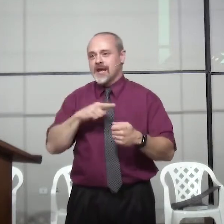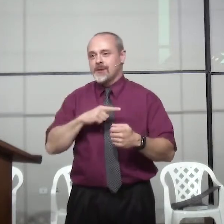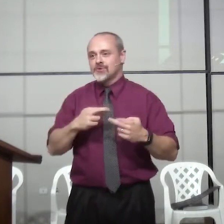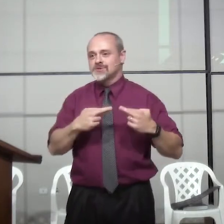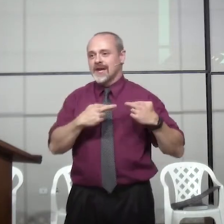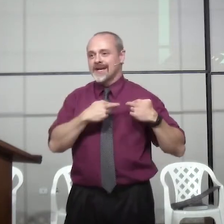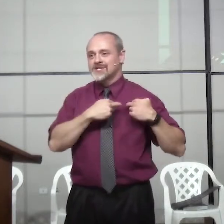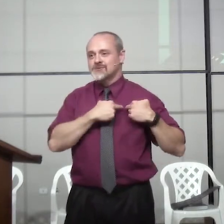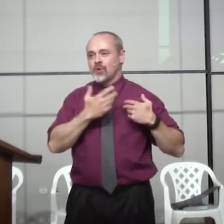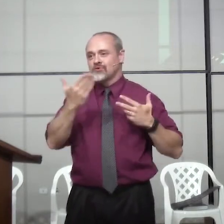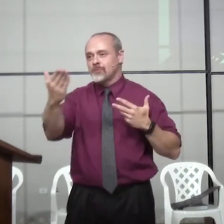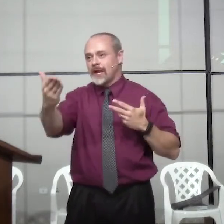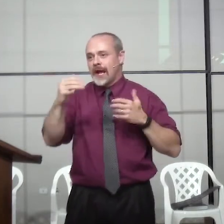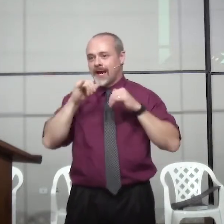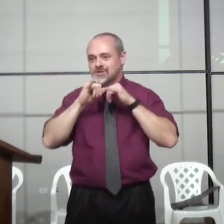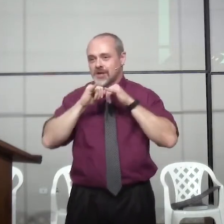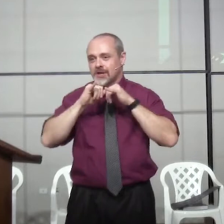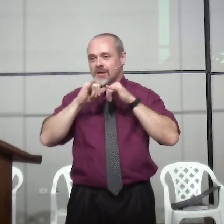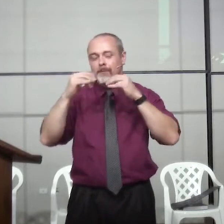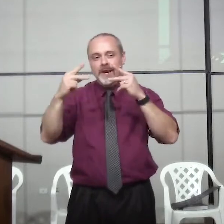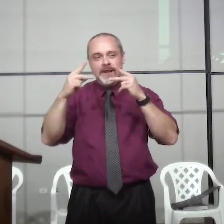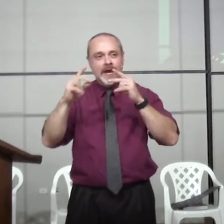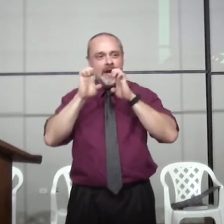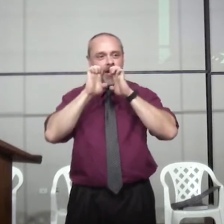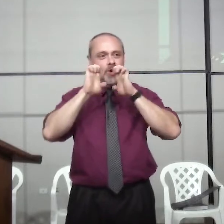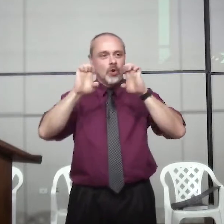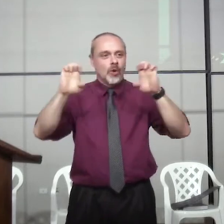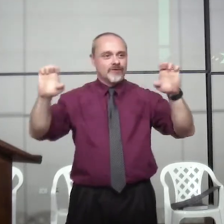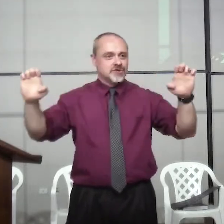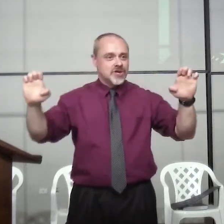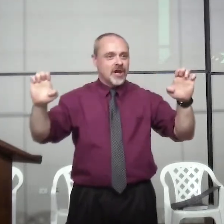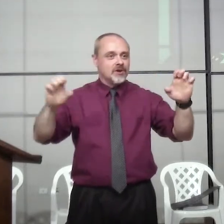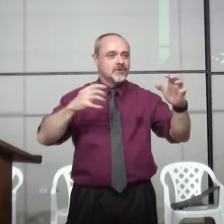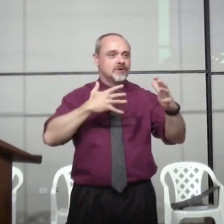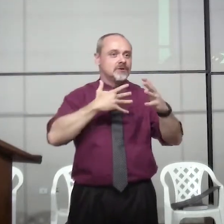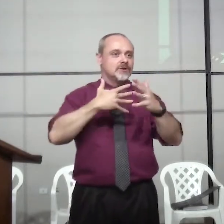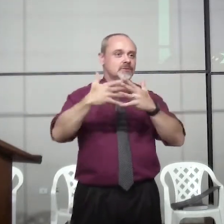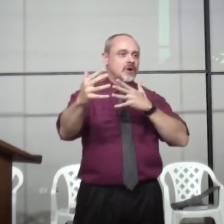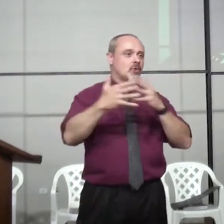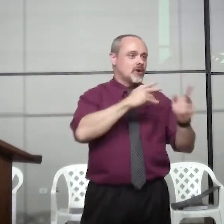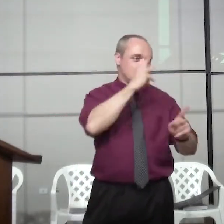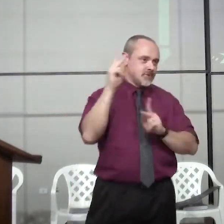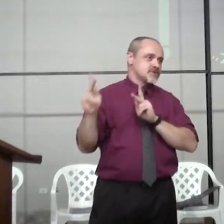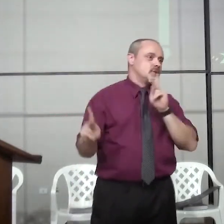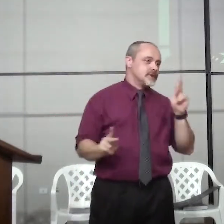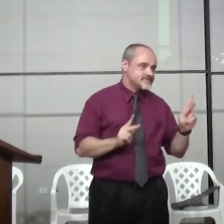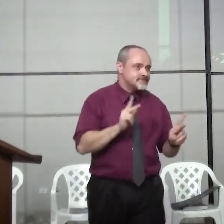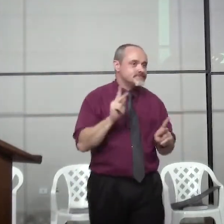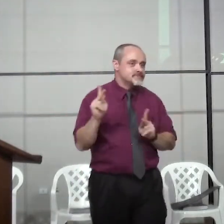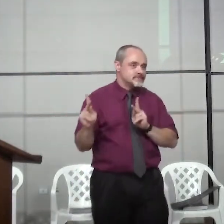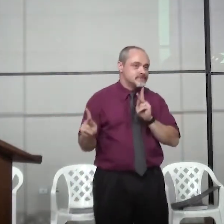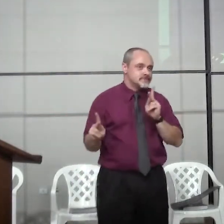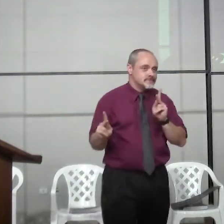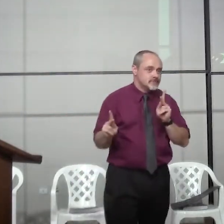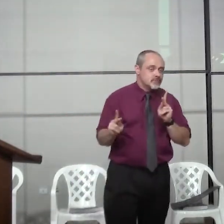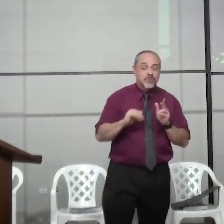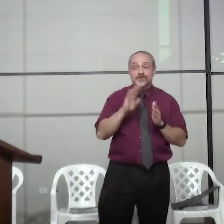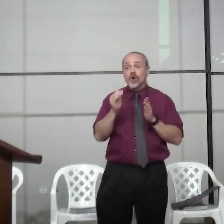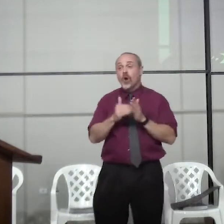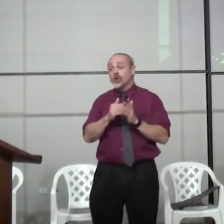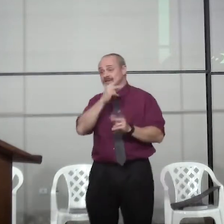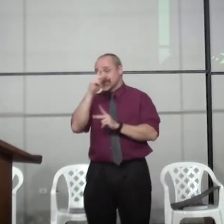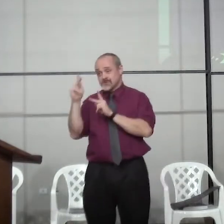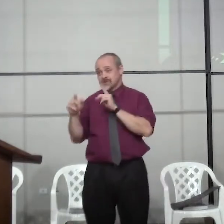Nós temos a responsabilidade de pregar o Evangelho para qualquer pessoa.